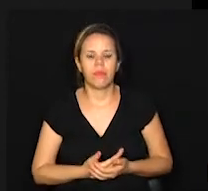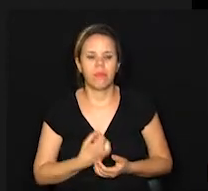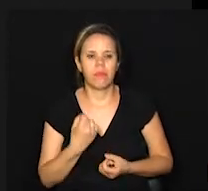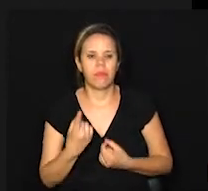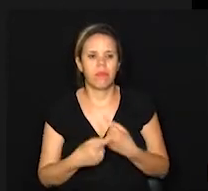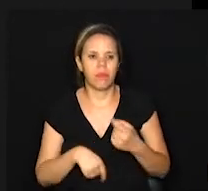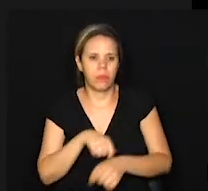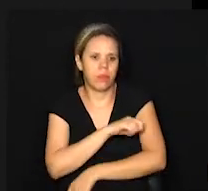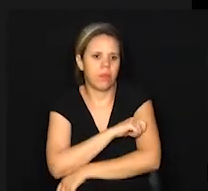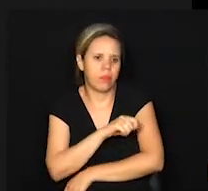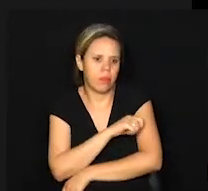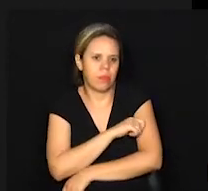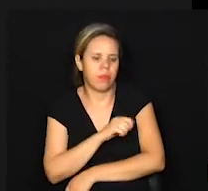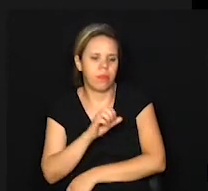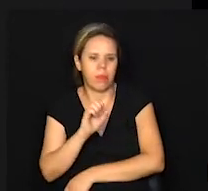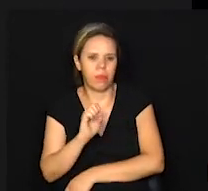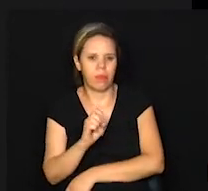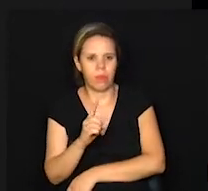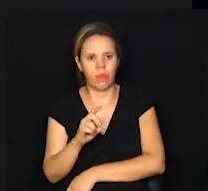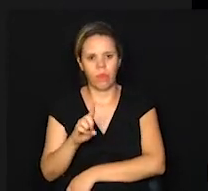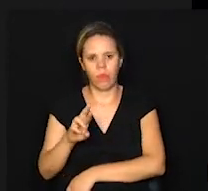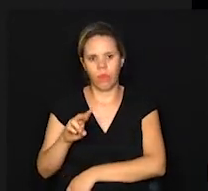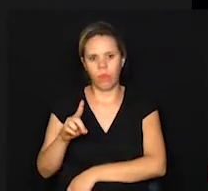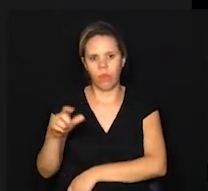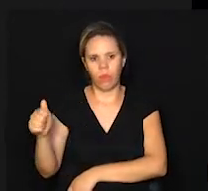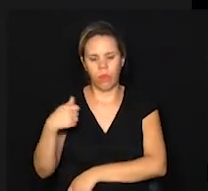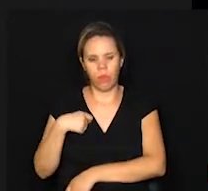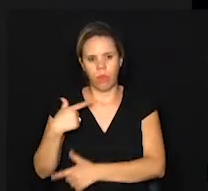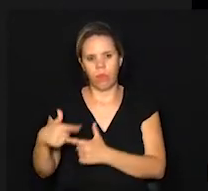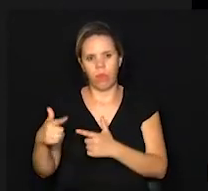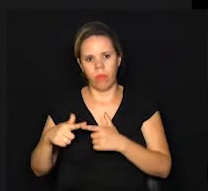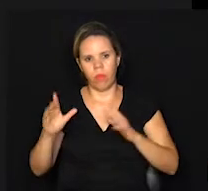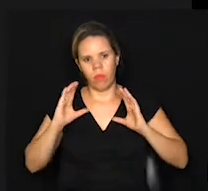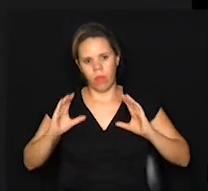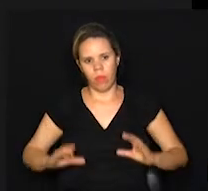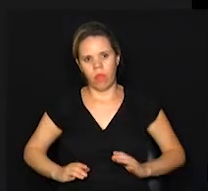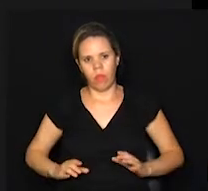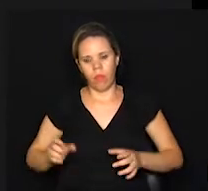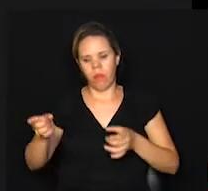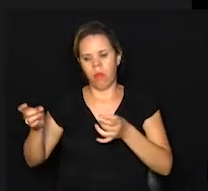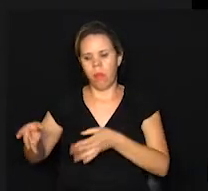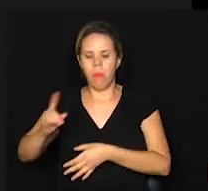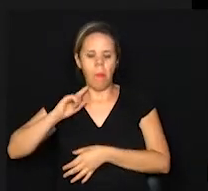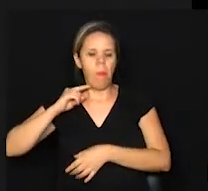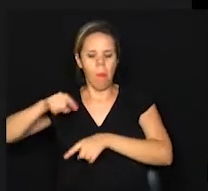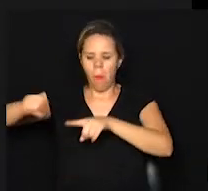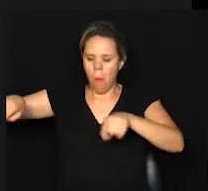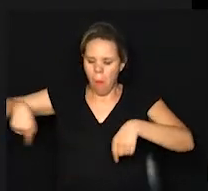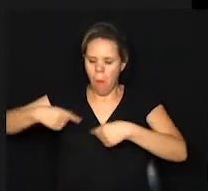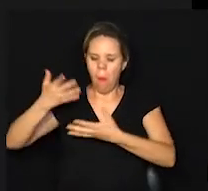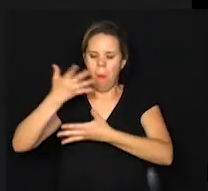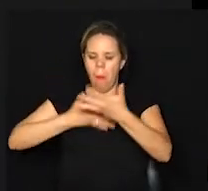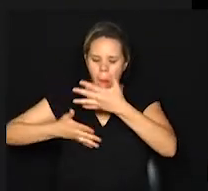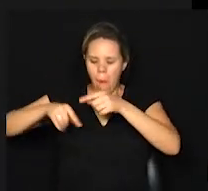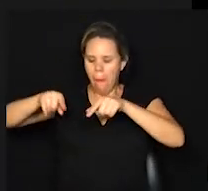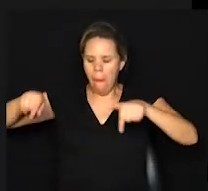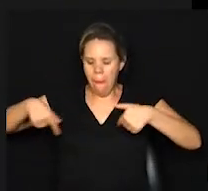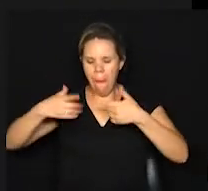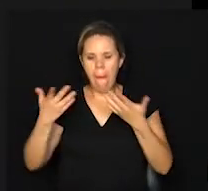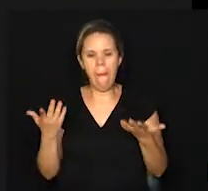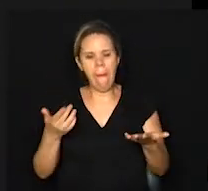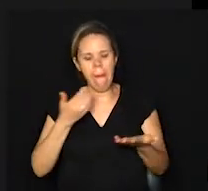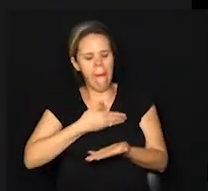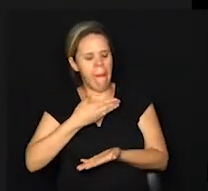alunas, a Eduarda Franco, ela teve um problema de comportamento, ela deixava lixo no fundo da sala, ela atrapalhava a sala, e as